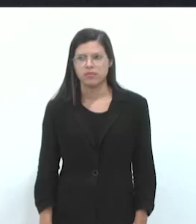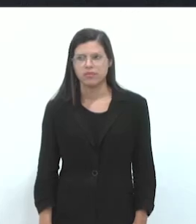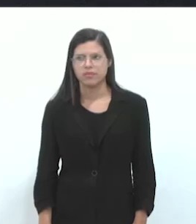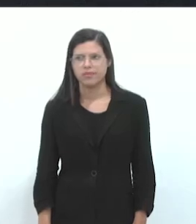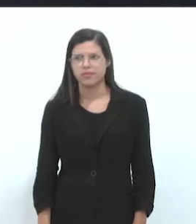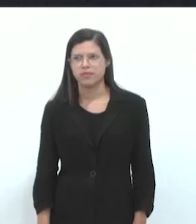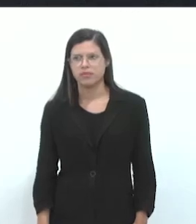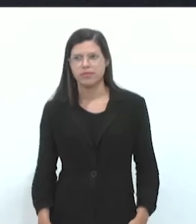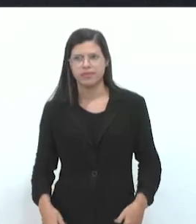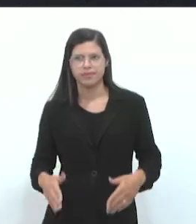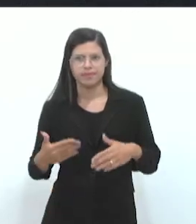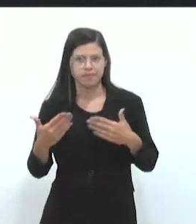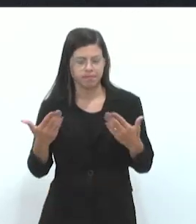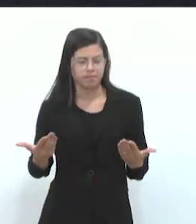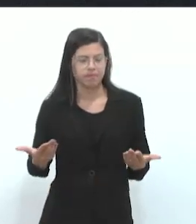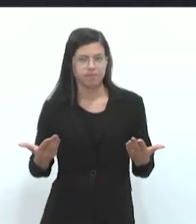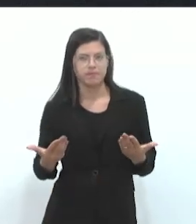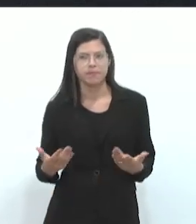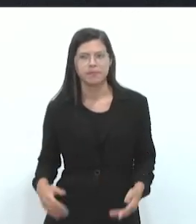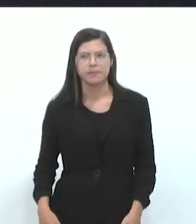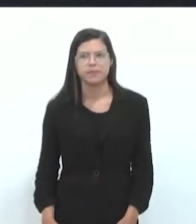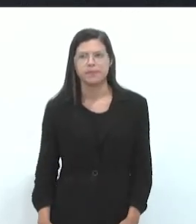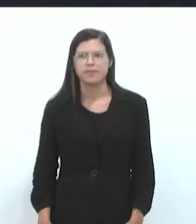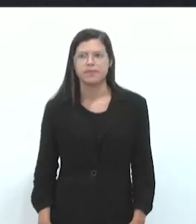vou passar então